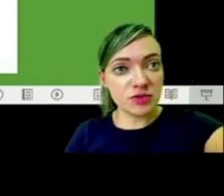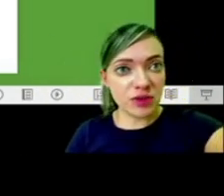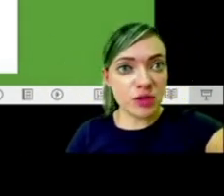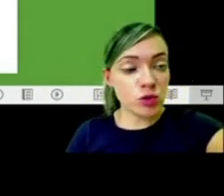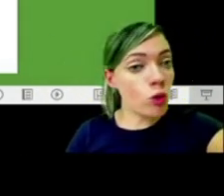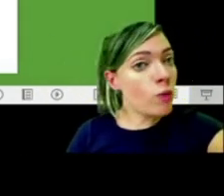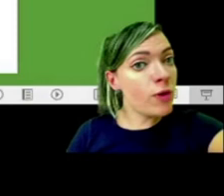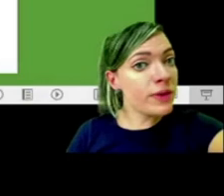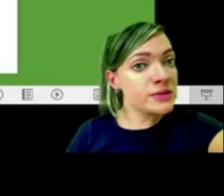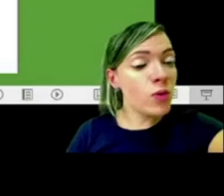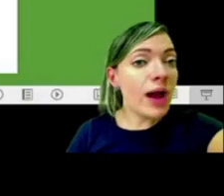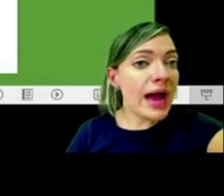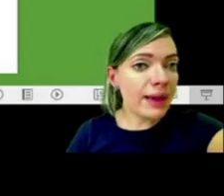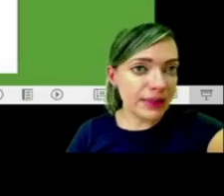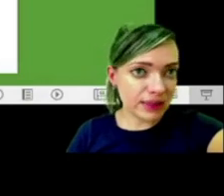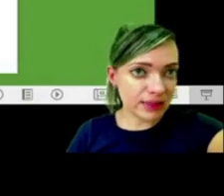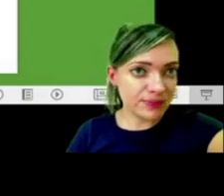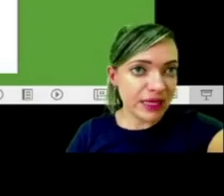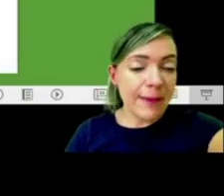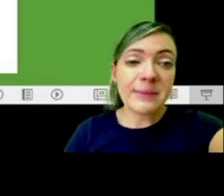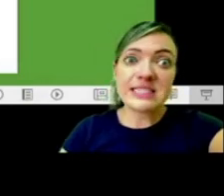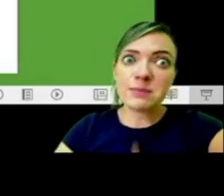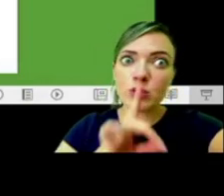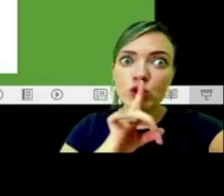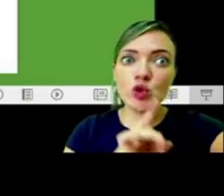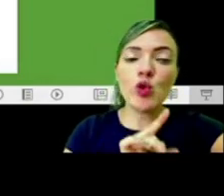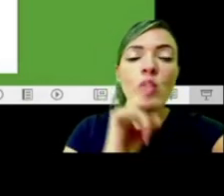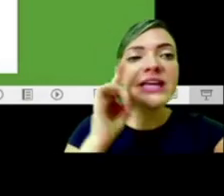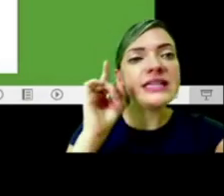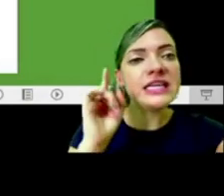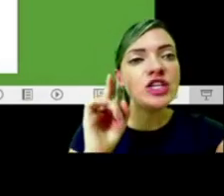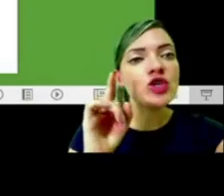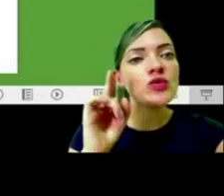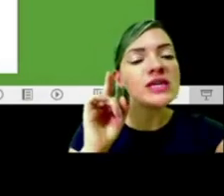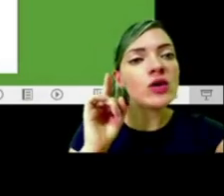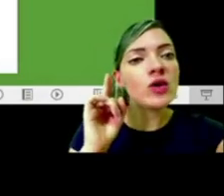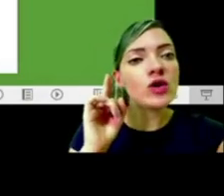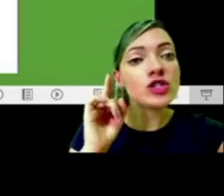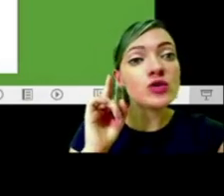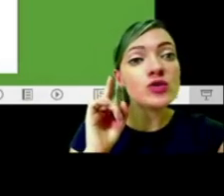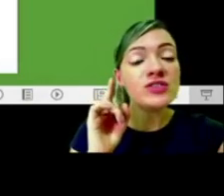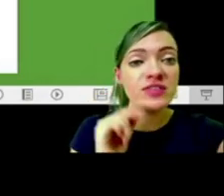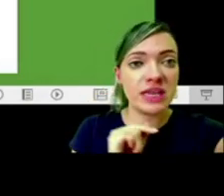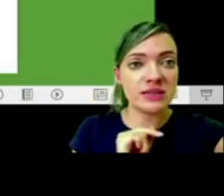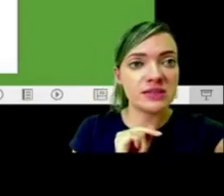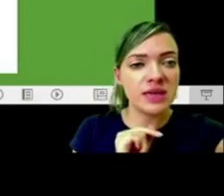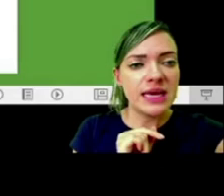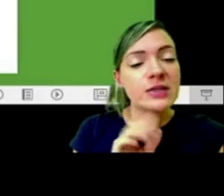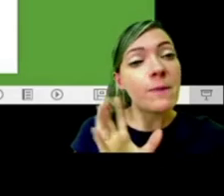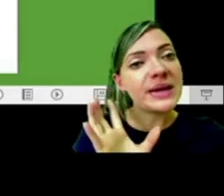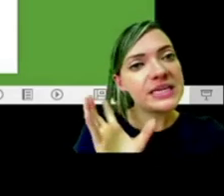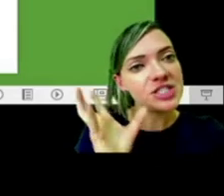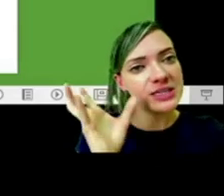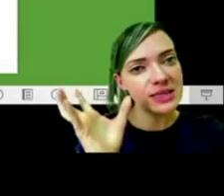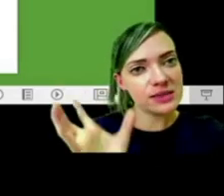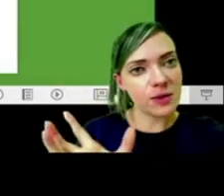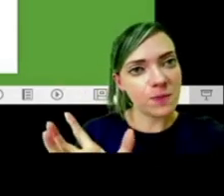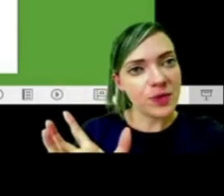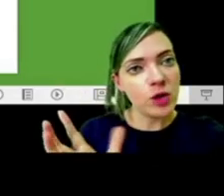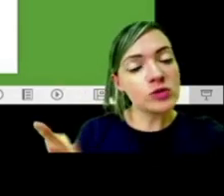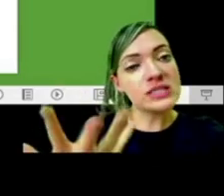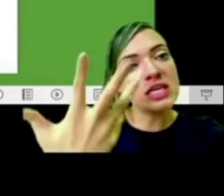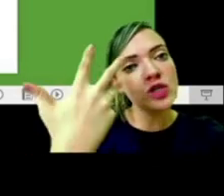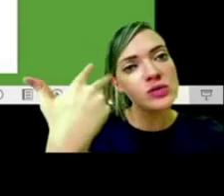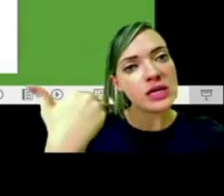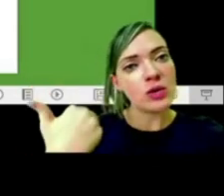esses indivíduos ocupam o mesmo hábitat, mas possuem nichos ecológicos diferentes. Então, preste